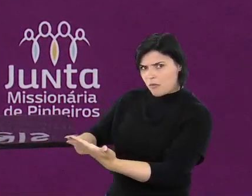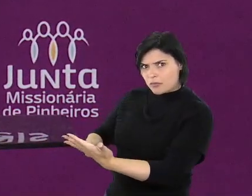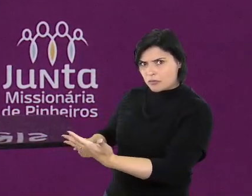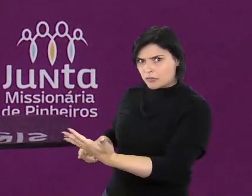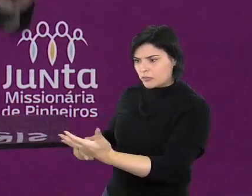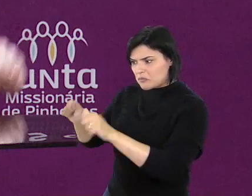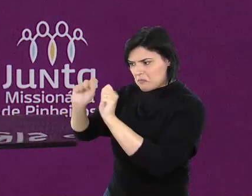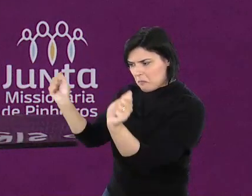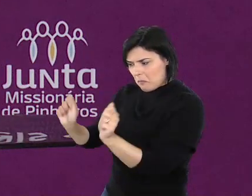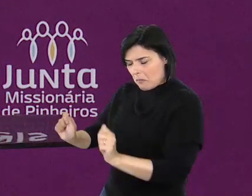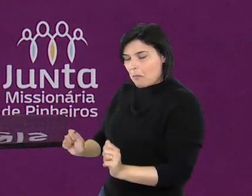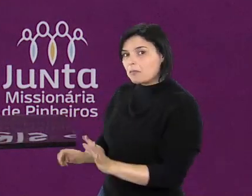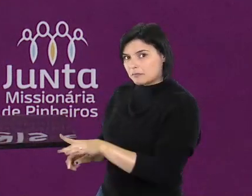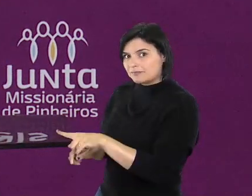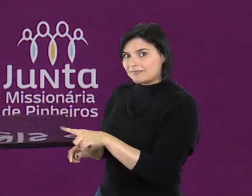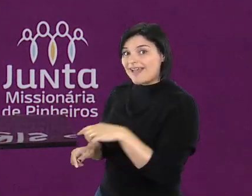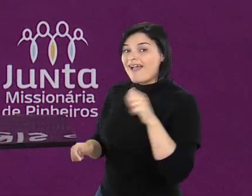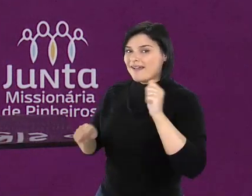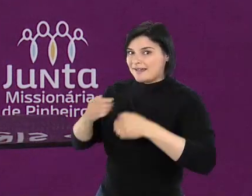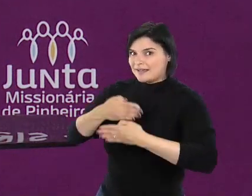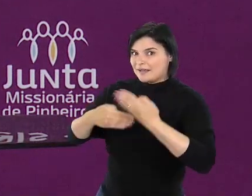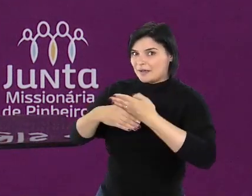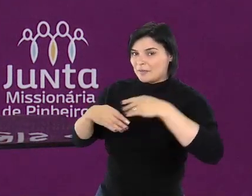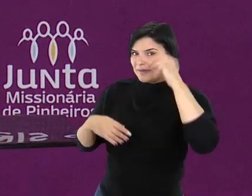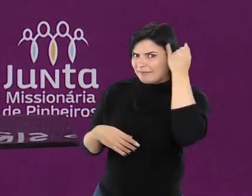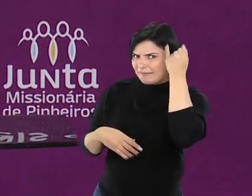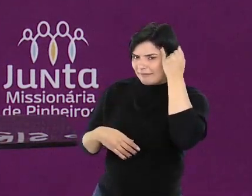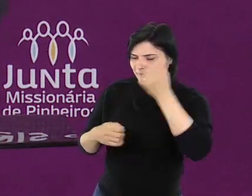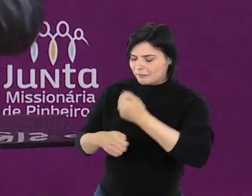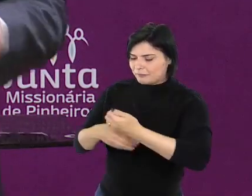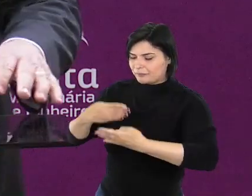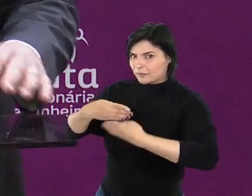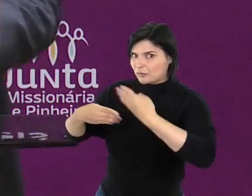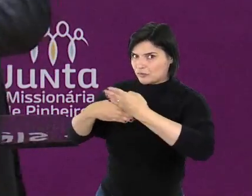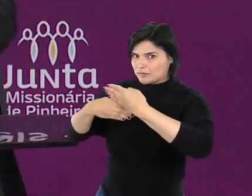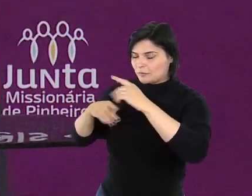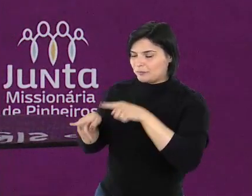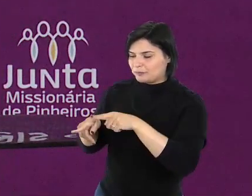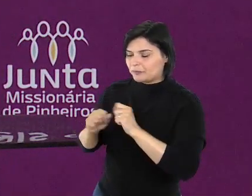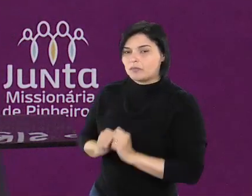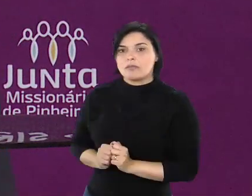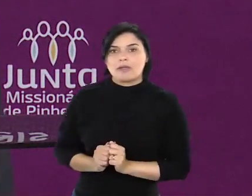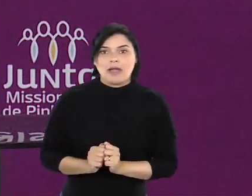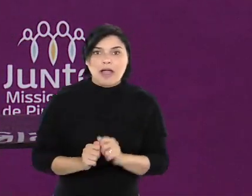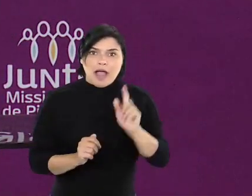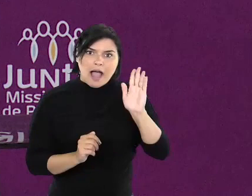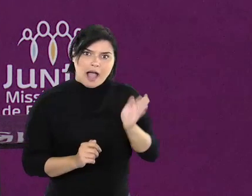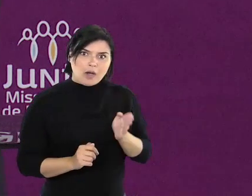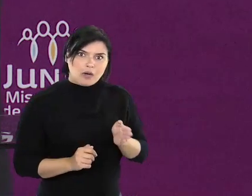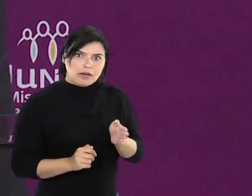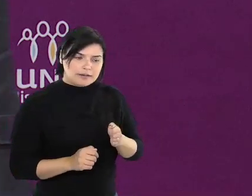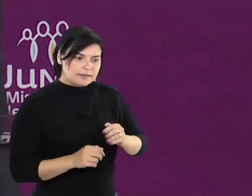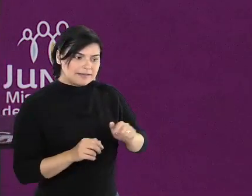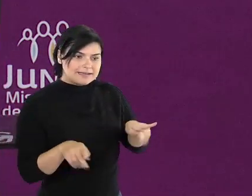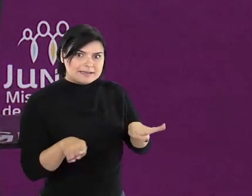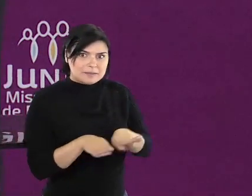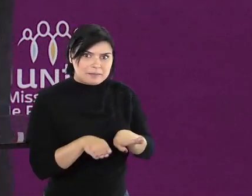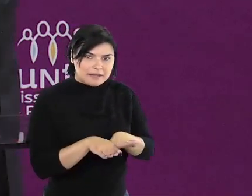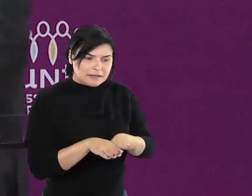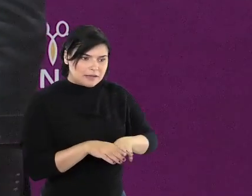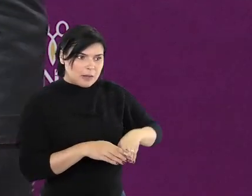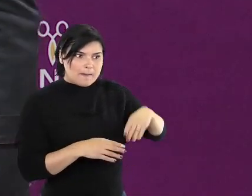esse arquiteto hoje mas a palavra arquiteto na época seria comparado hoje ao mestre de obra é o